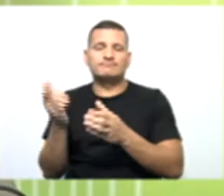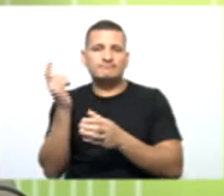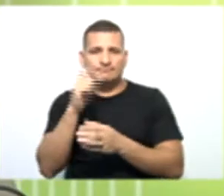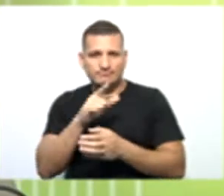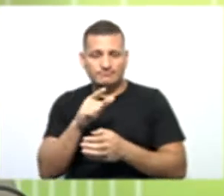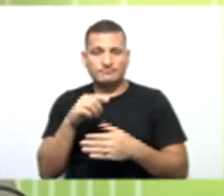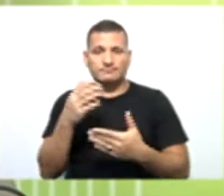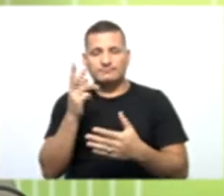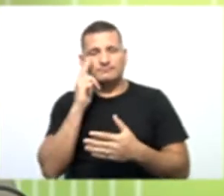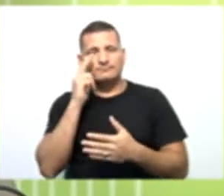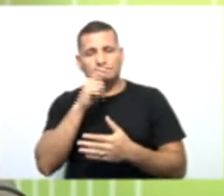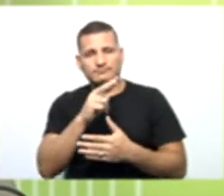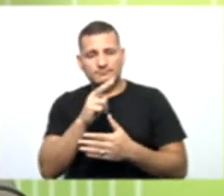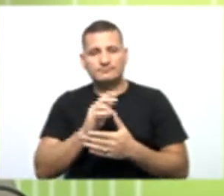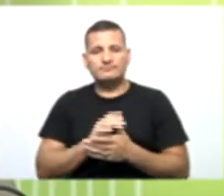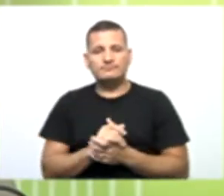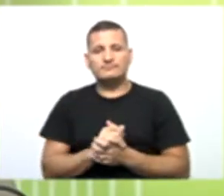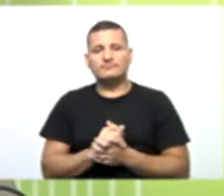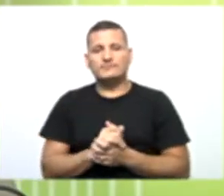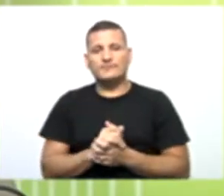ver algumas